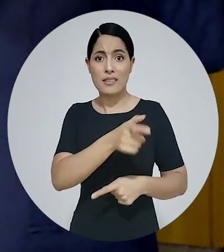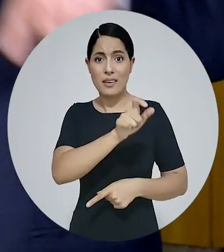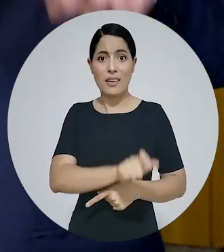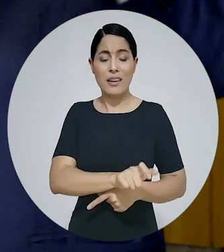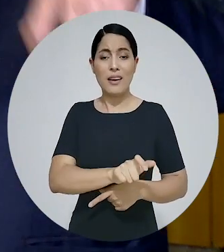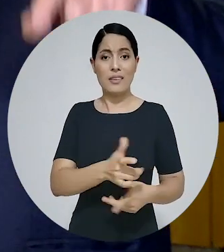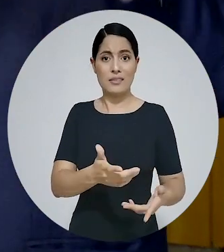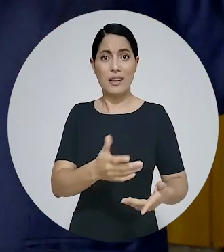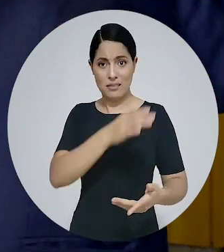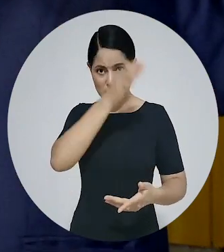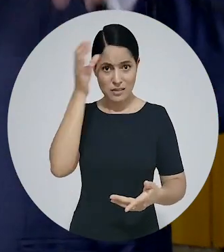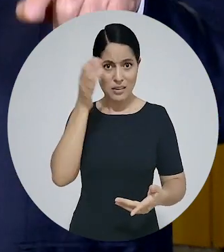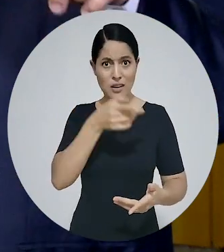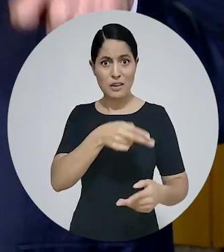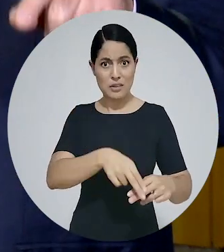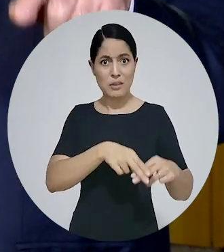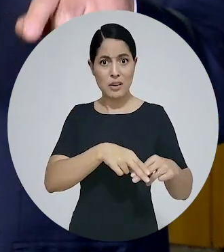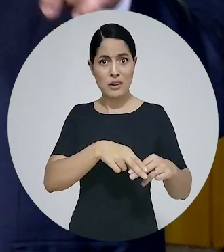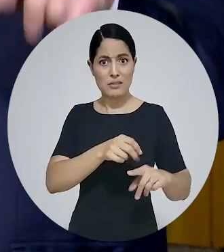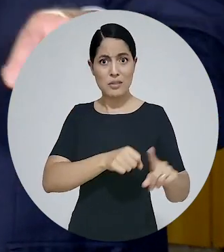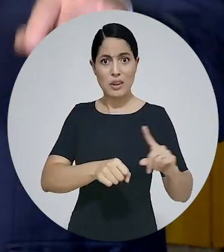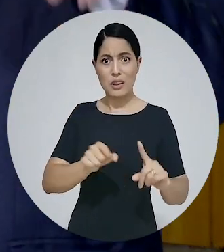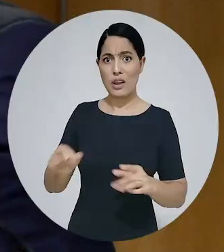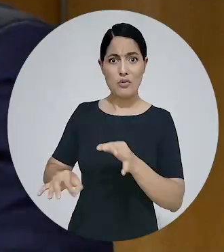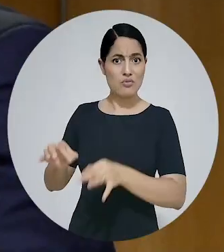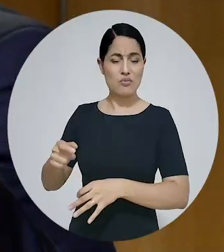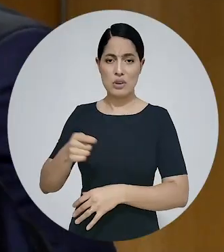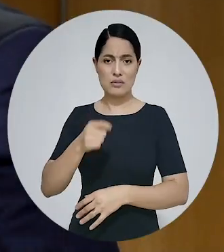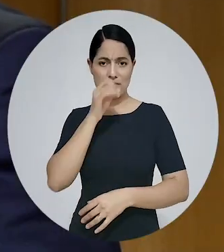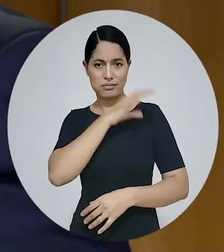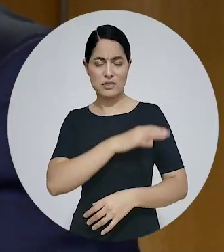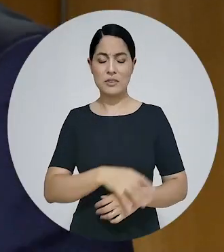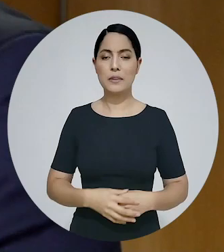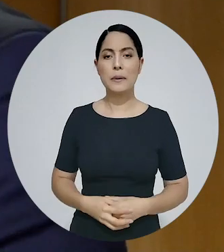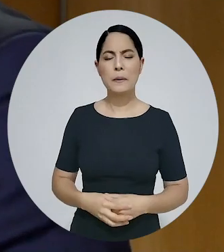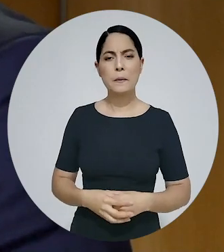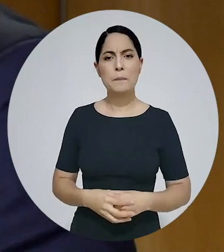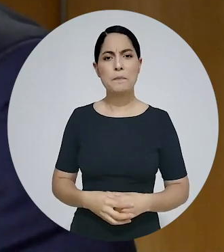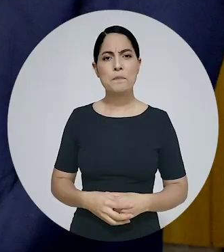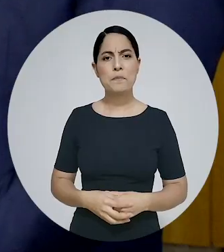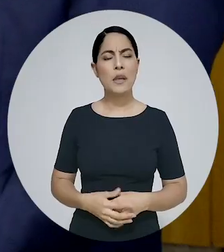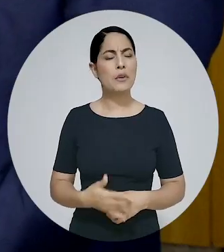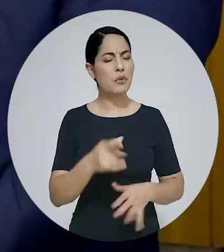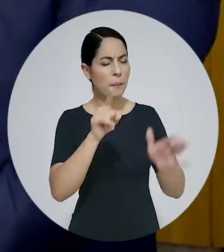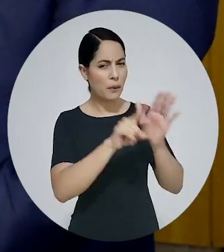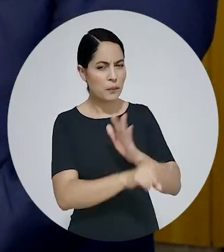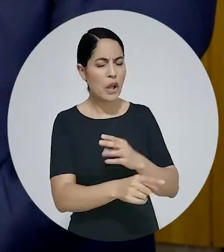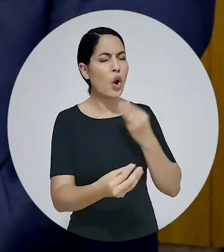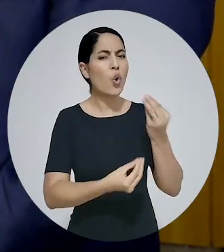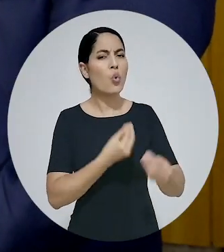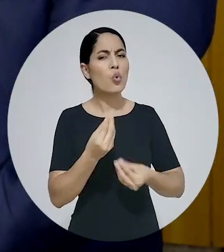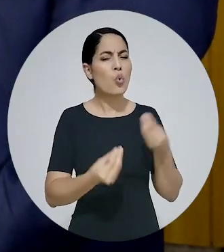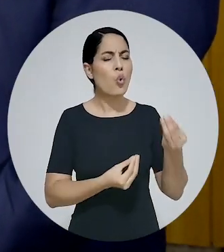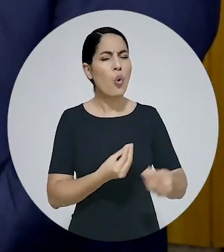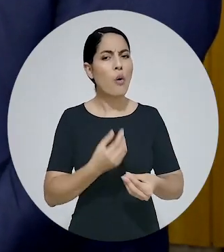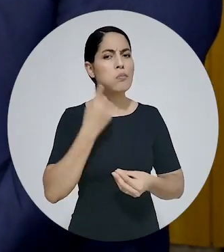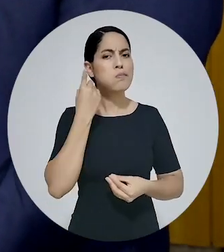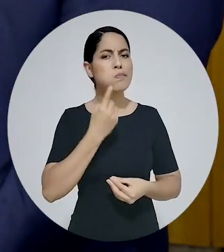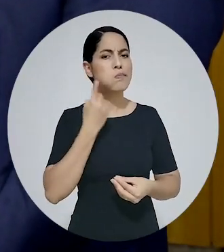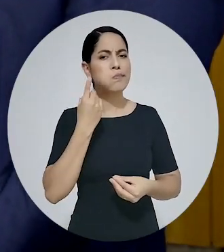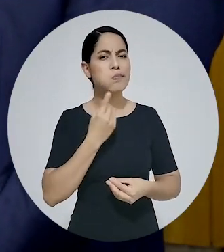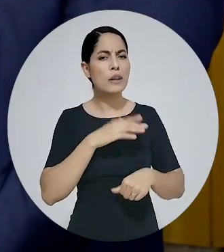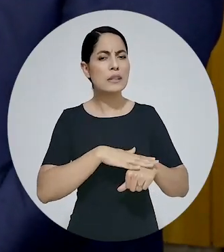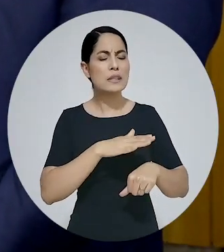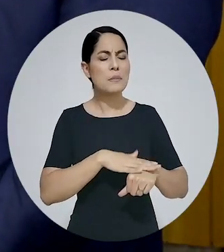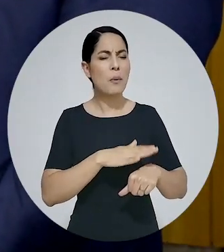defender aqueles direitos do cidadão negado, violado pela magistrada. De que forma que o advogado